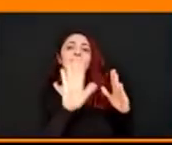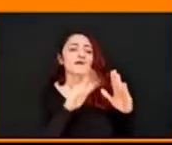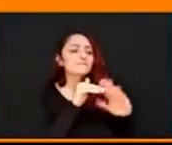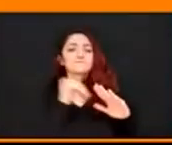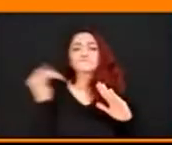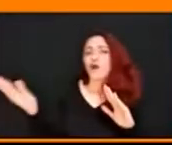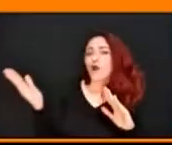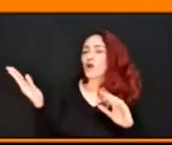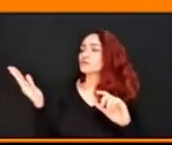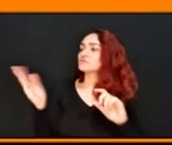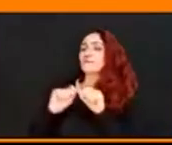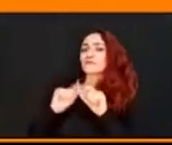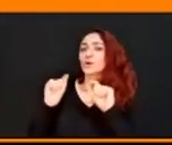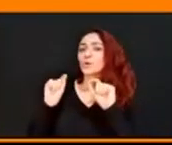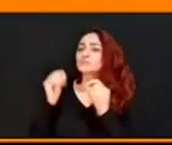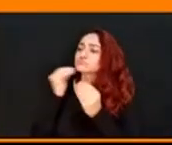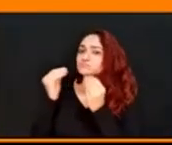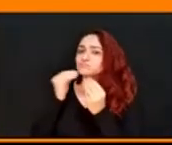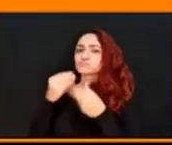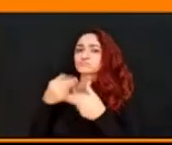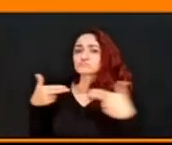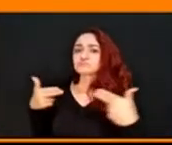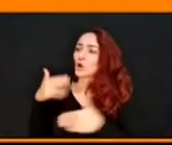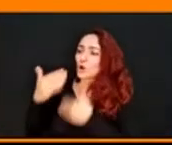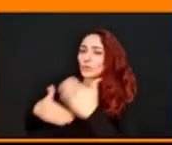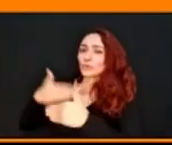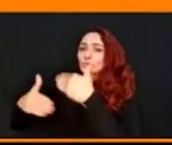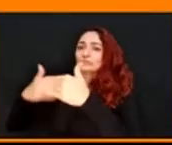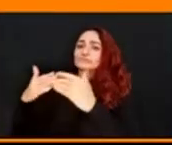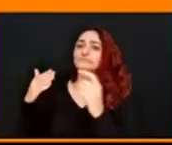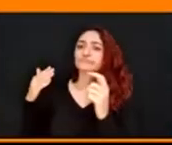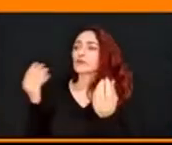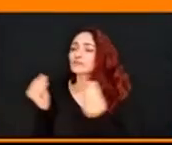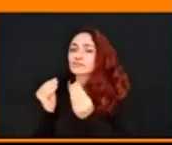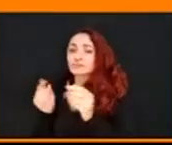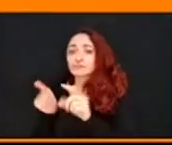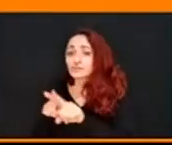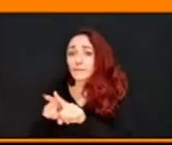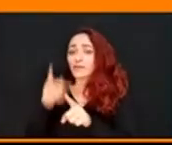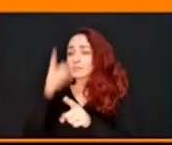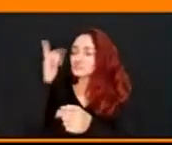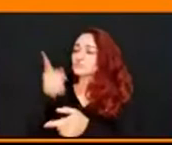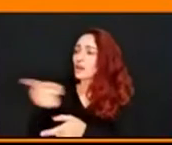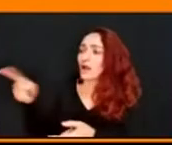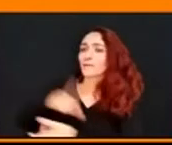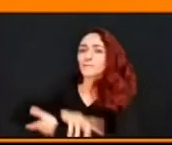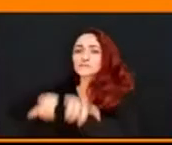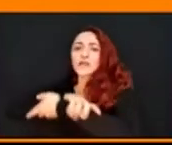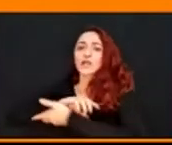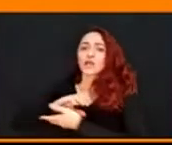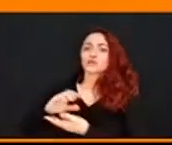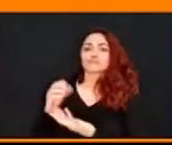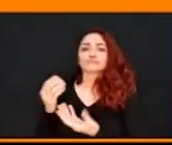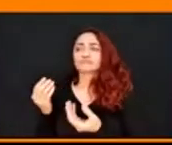Quais as oportunidades que a gente está construindo a os nossos parceiros de negócio para a sociedade como um todo então